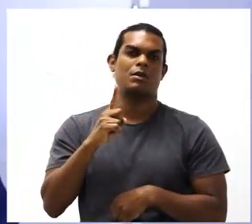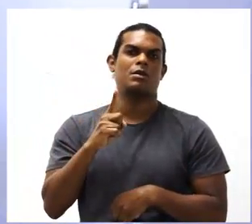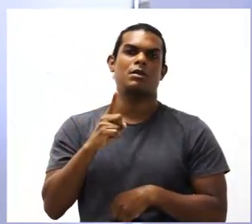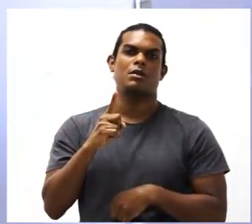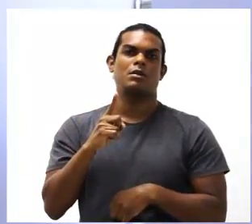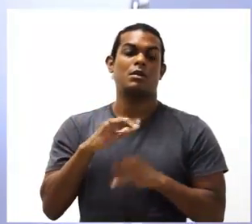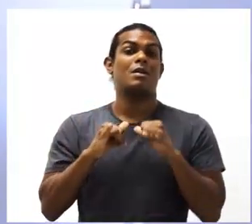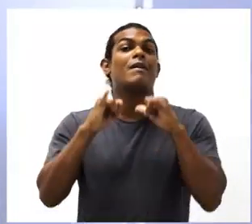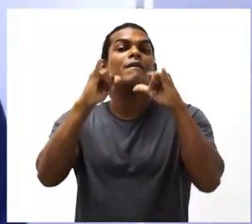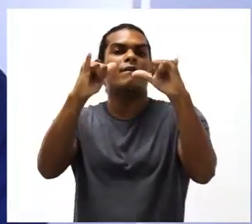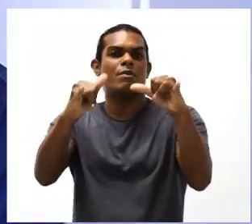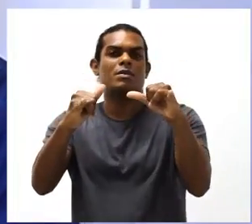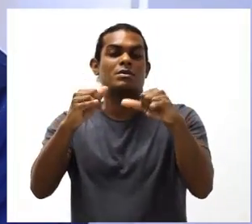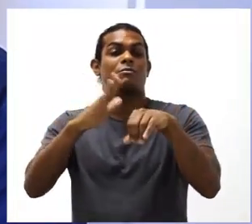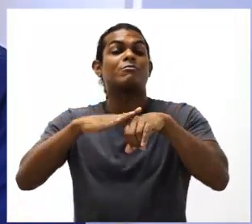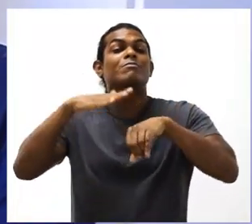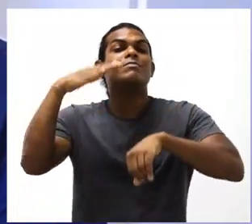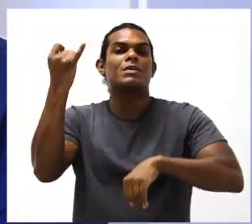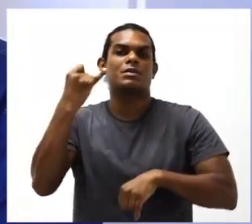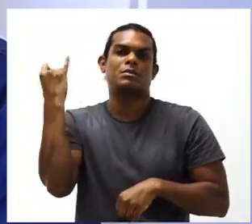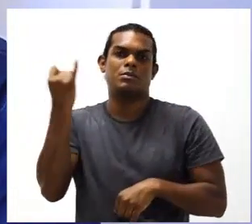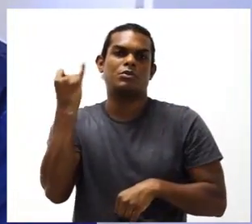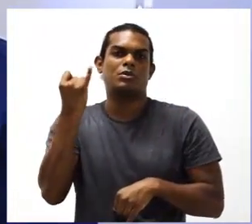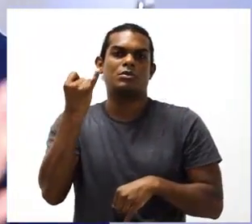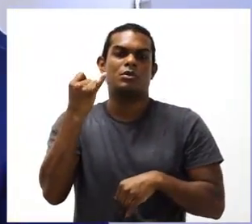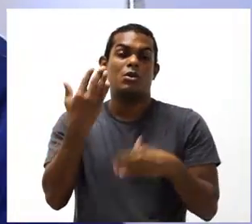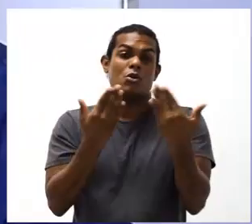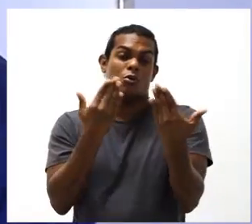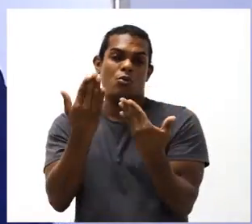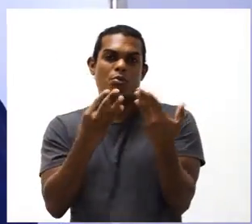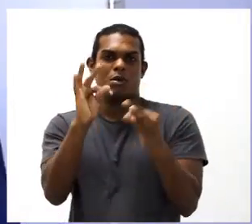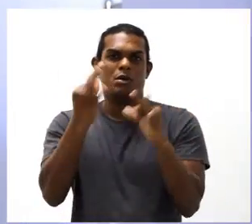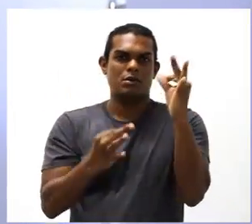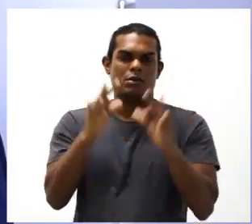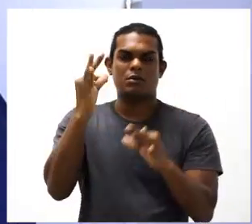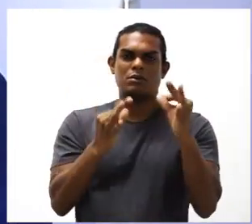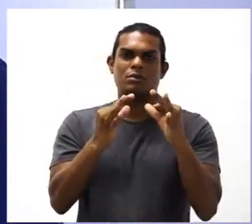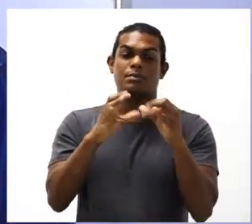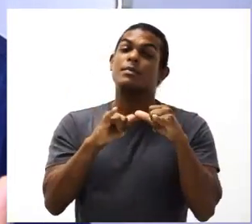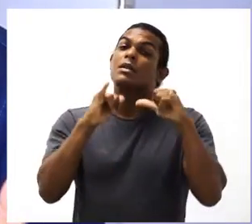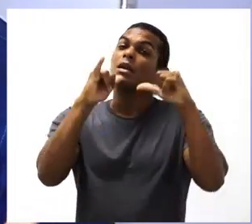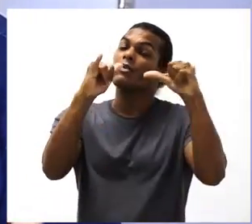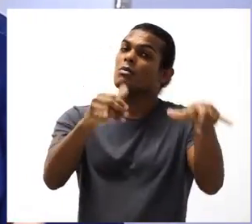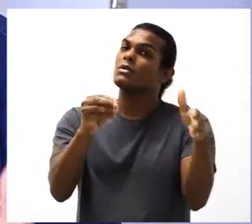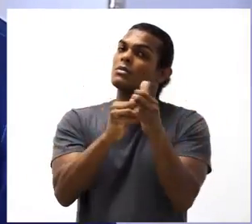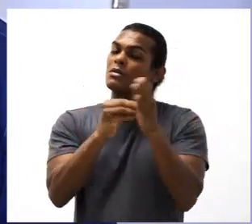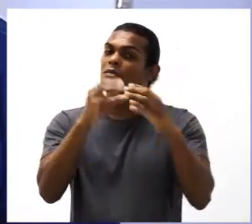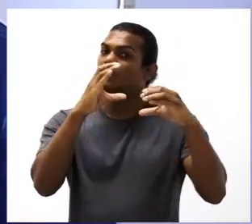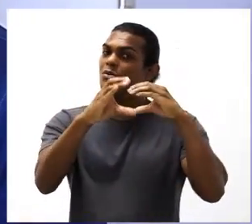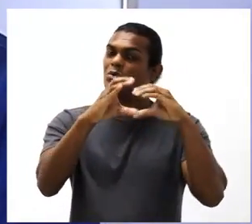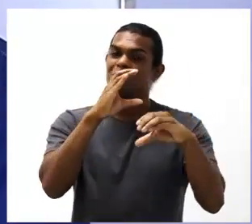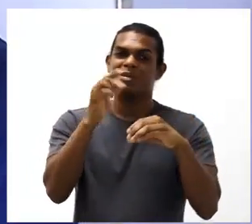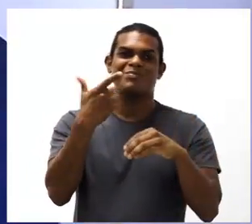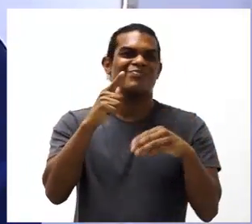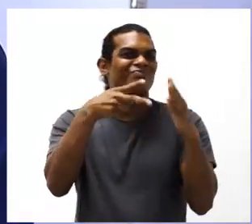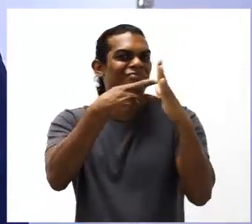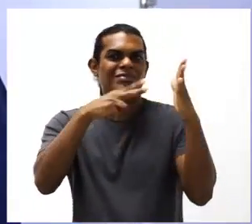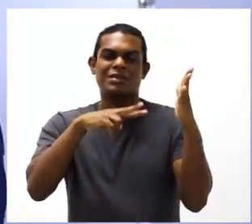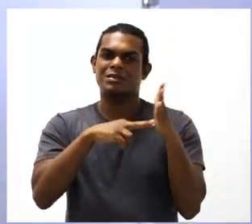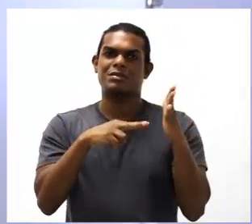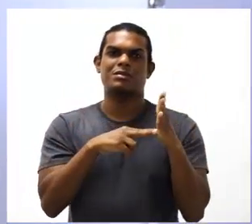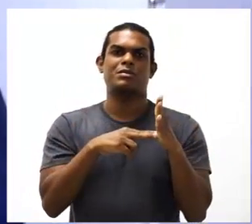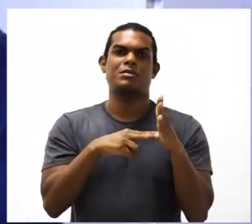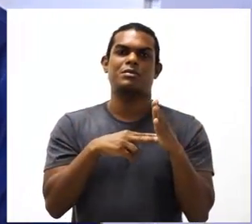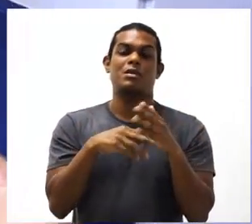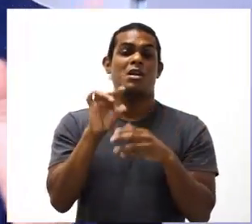interatividade, né, é extremamente importante. Primeiro, a comunicação. A informação sem comunicação ela é pobre. Exatamente. Né? Ela termina virando